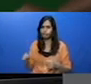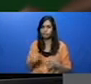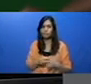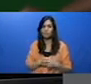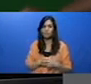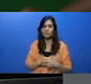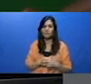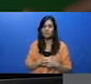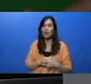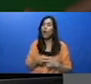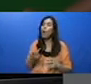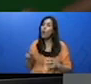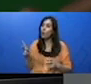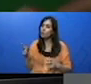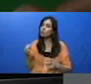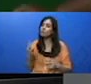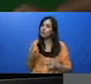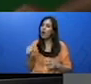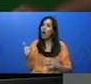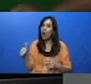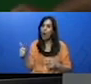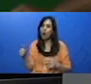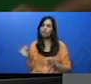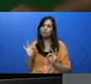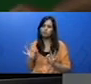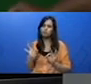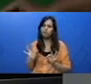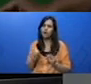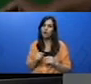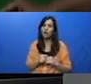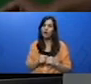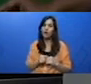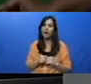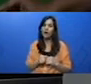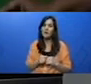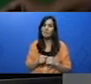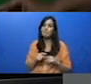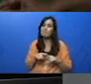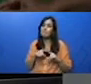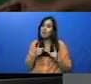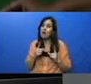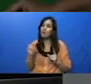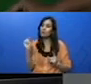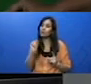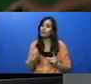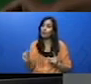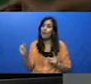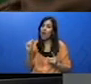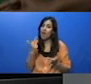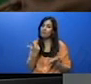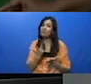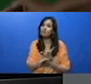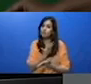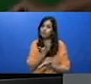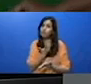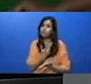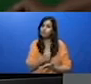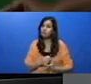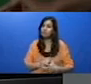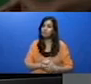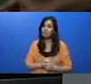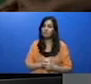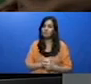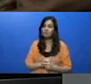311, fica 311 mesmo, porque ela compôs o número direitinho, tá? O erro foi só na hora de descobrir qual era o